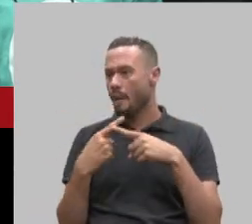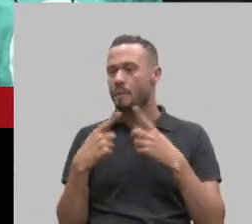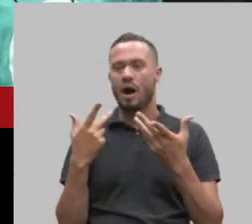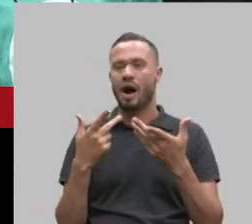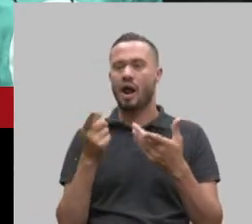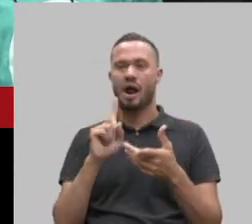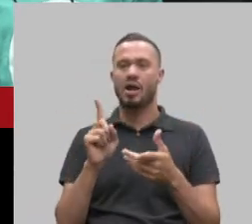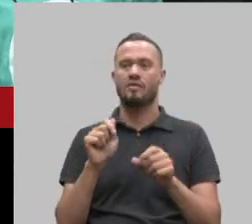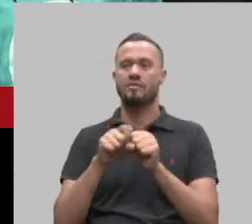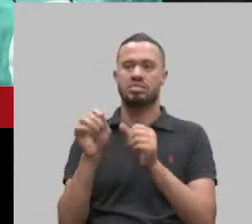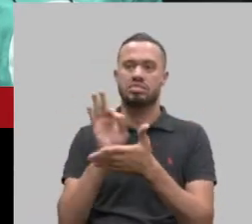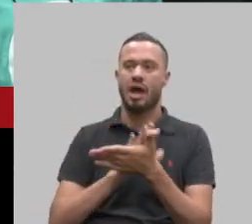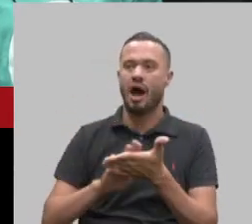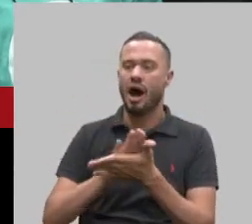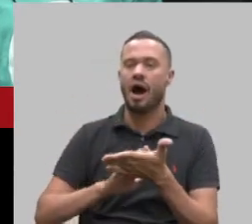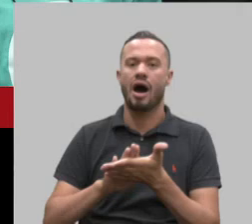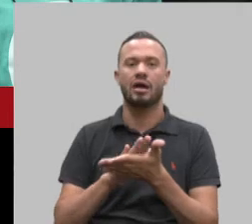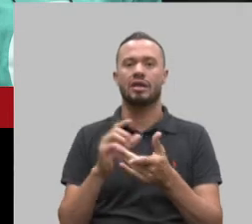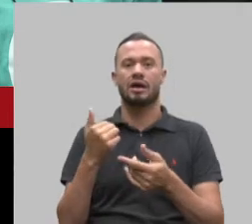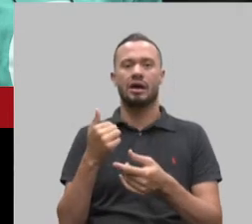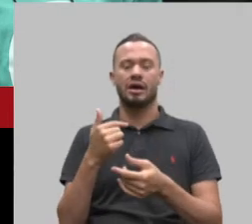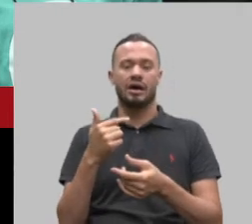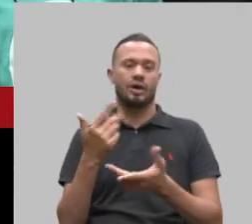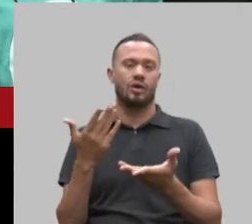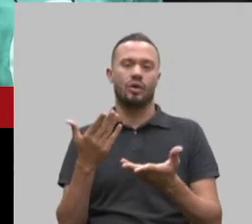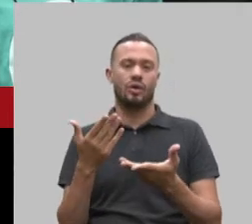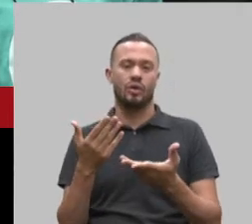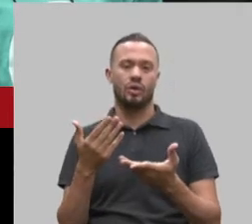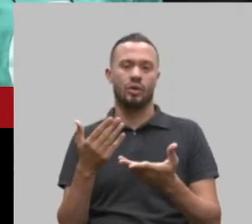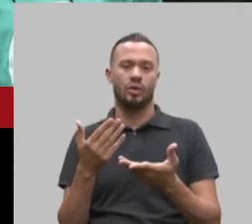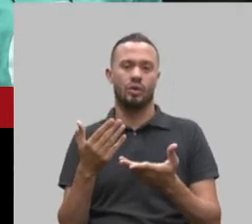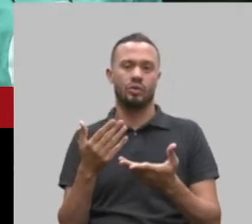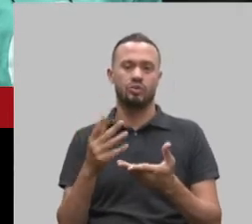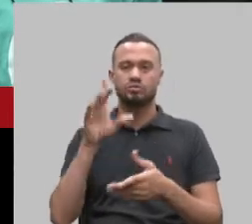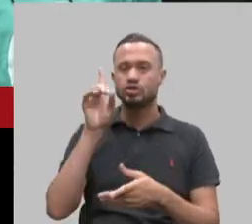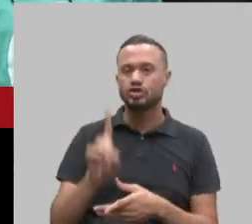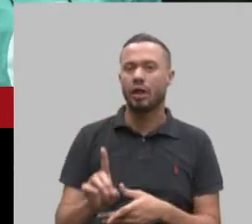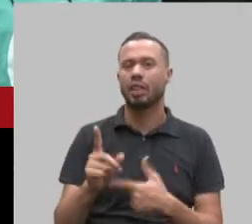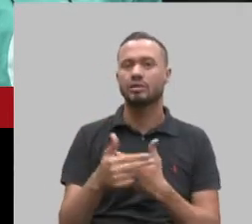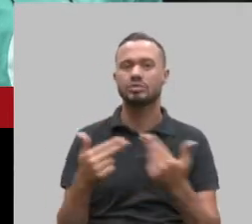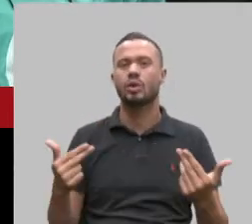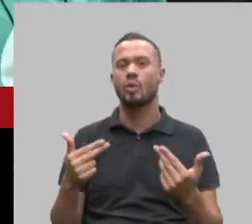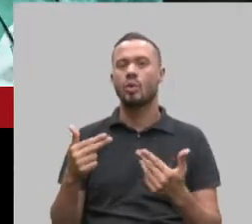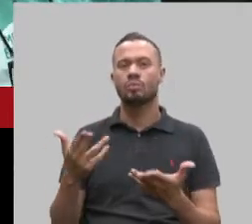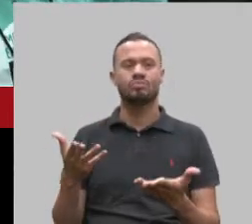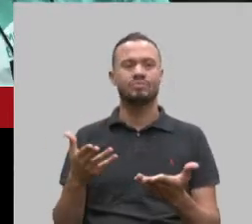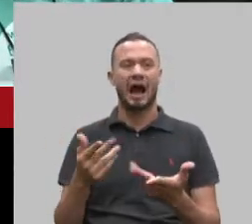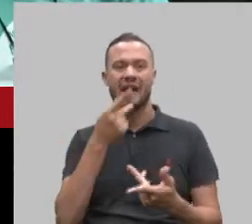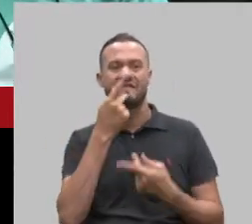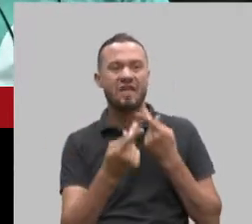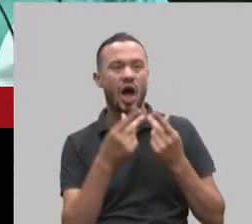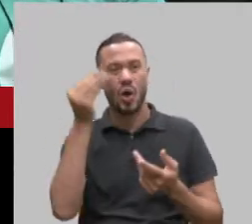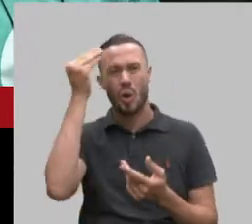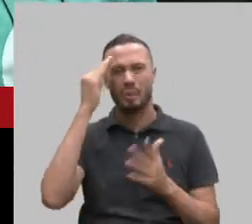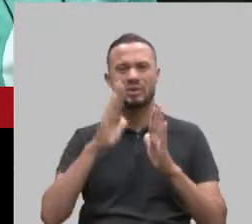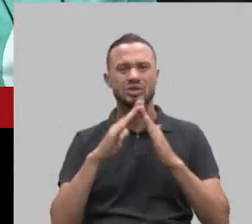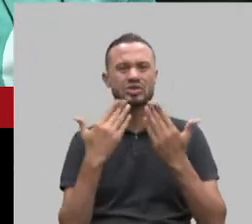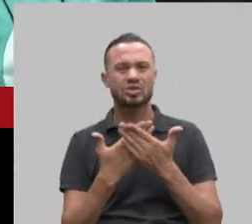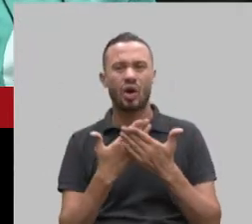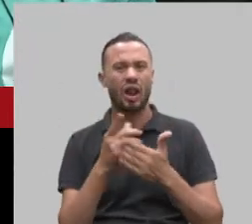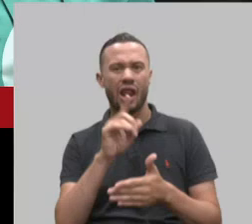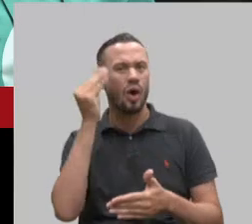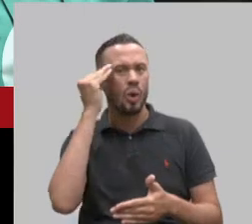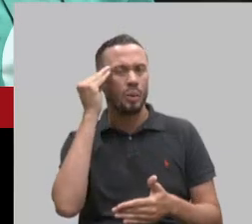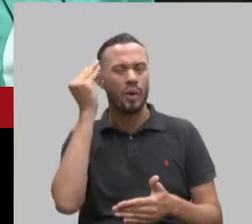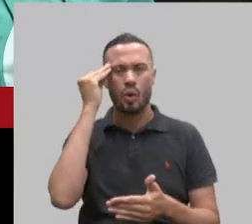ter eh esse direit essa não assegurar esse direito é culpar a a escola por uma coisa que não é culpa dela que é culpa do governo